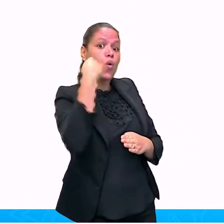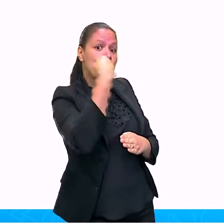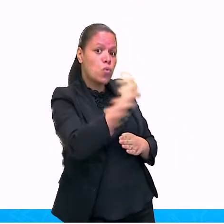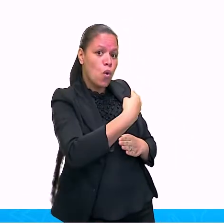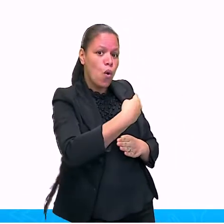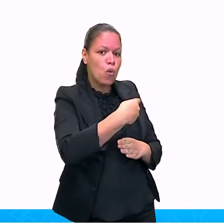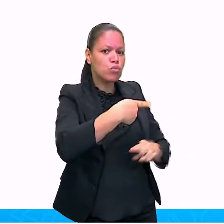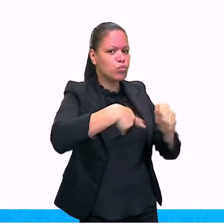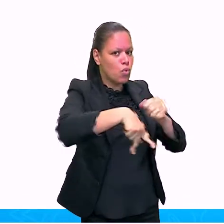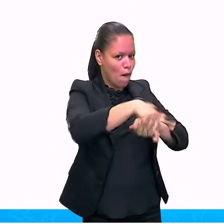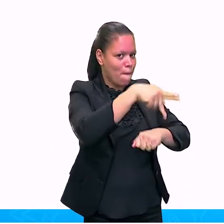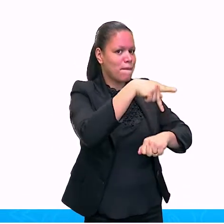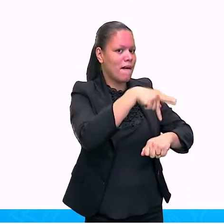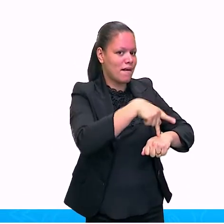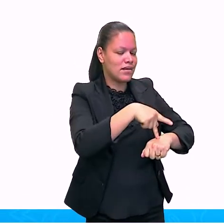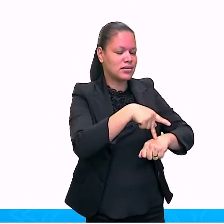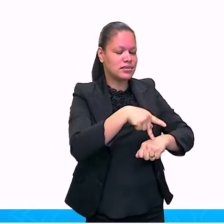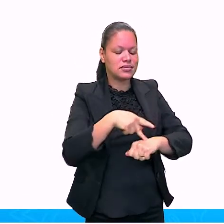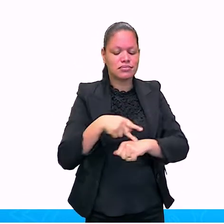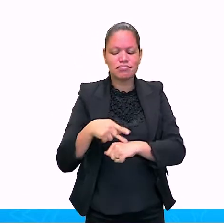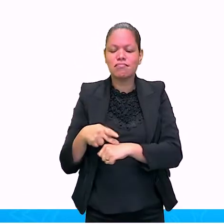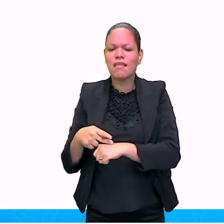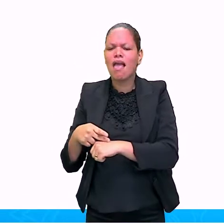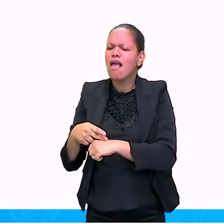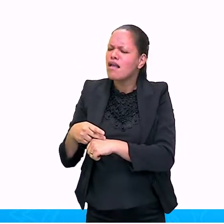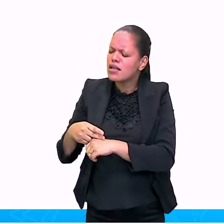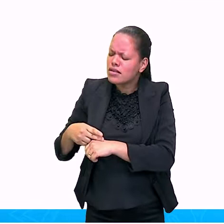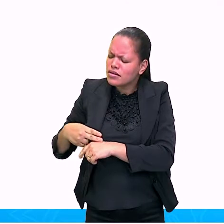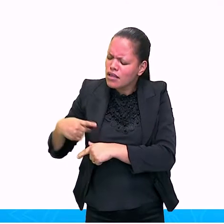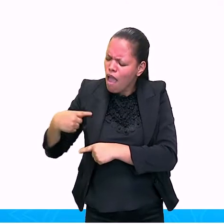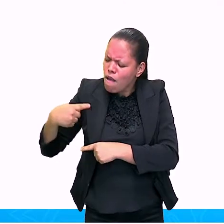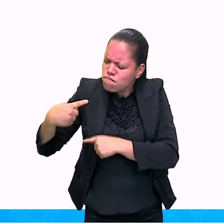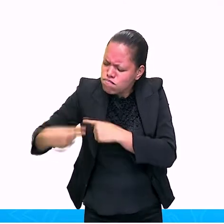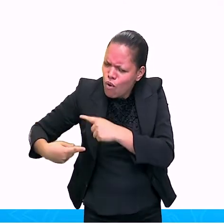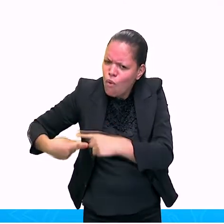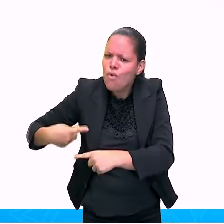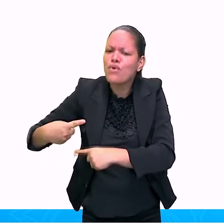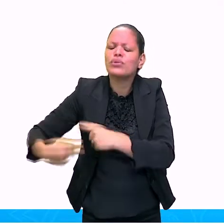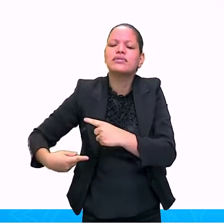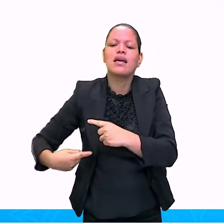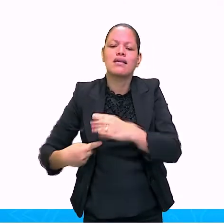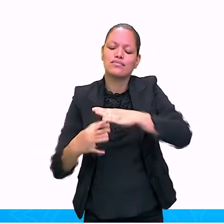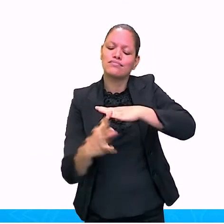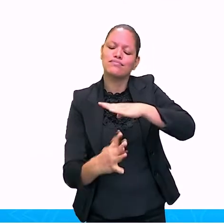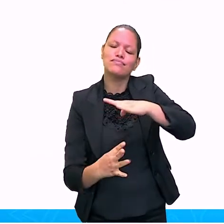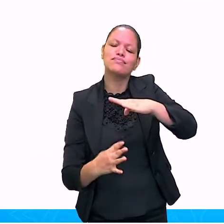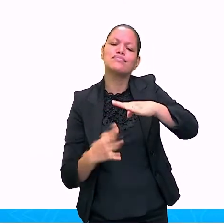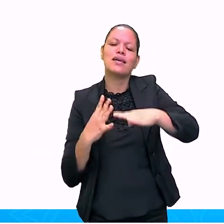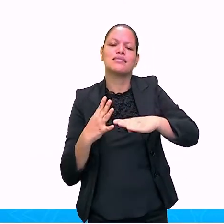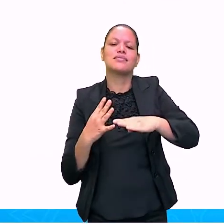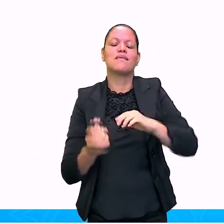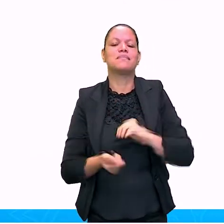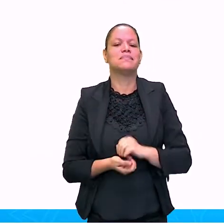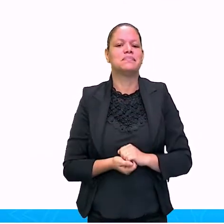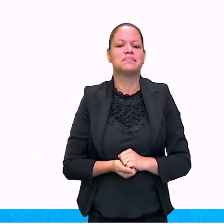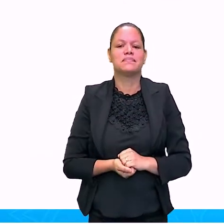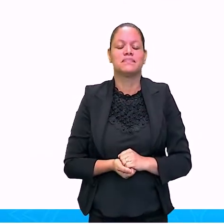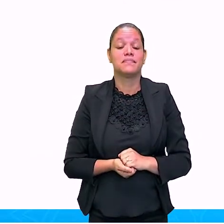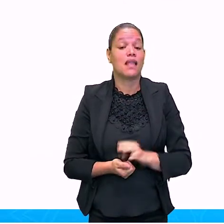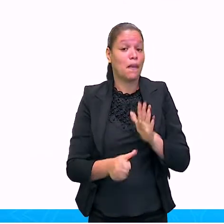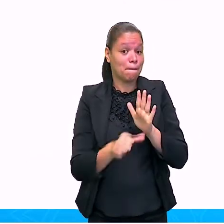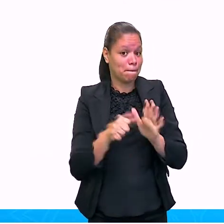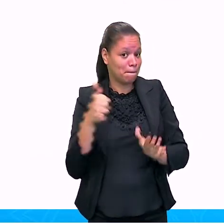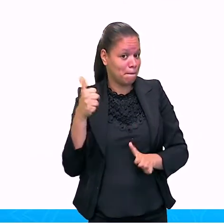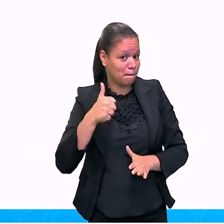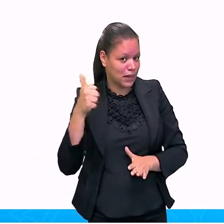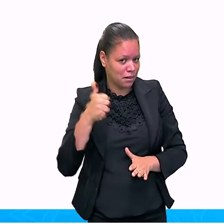de vida. Então, este é o processo de imigração dentro da diversidade cultural. E o primeiro país que vamos